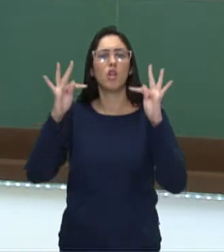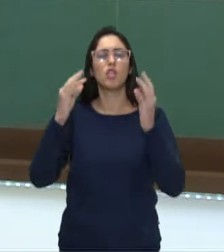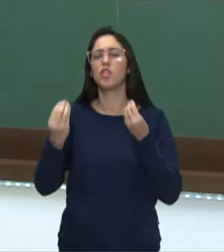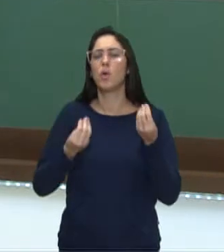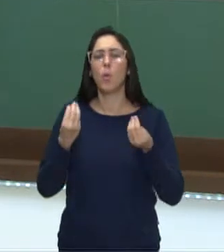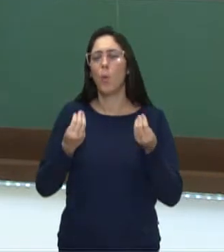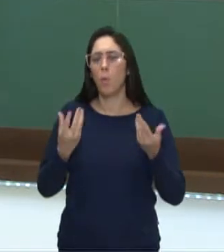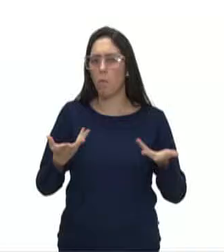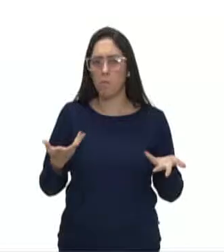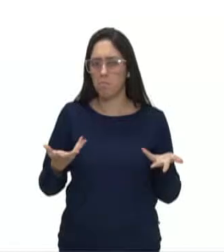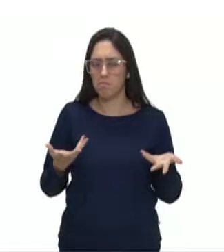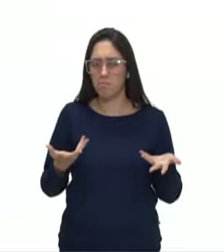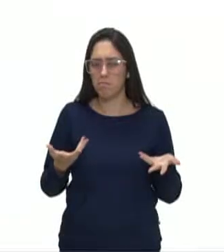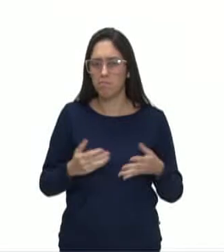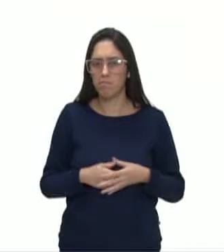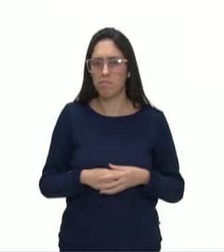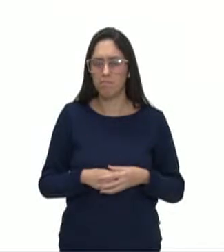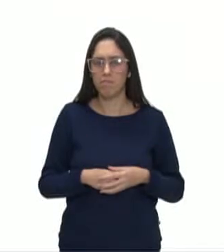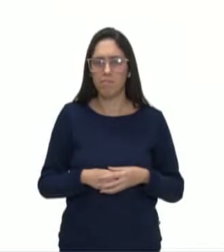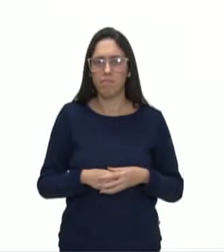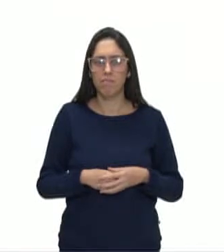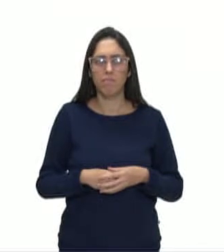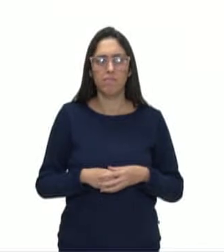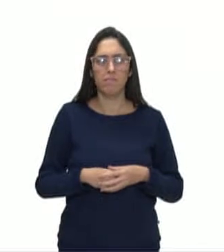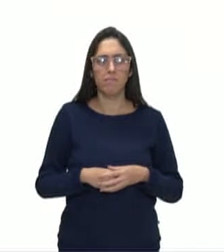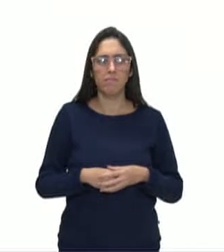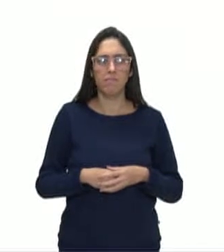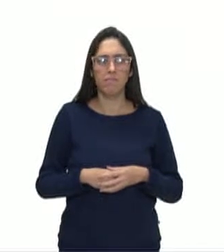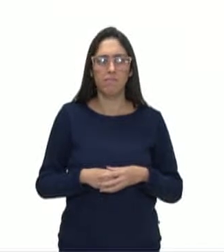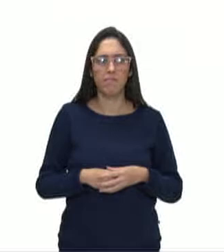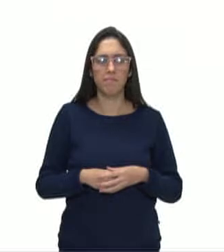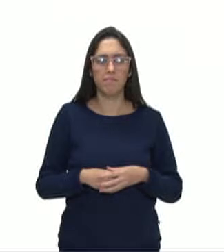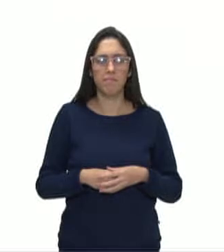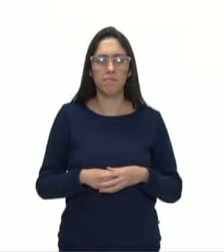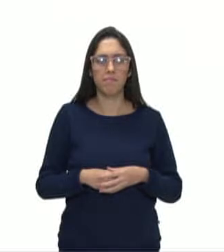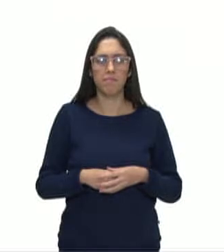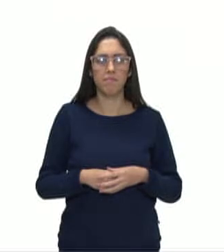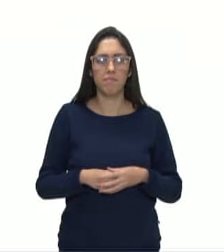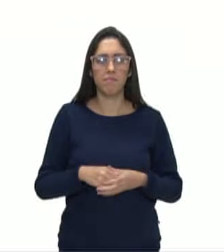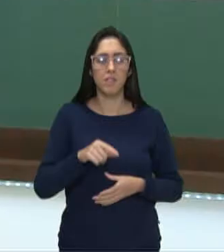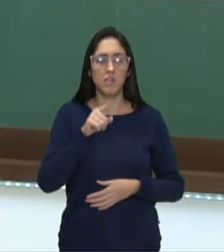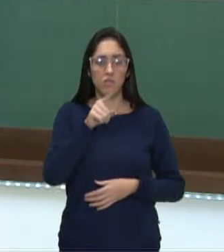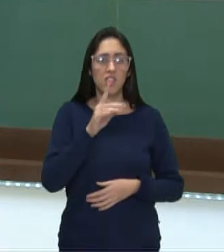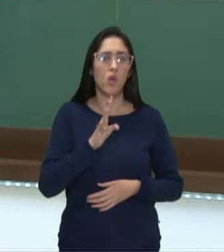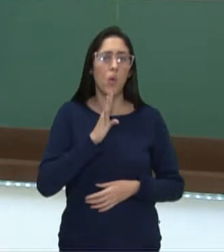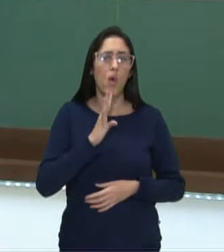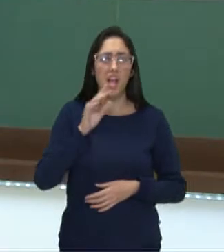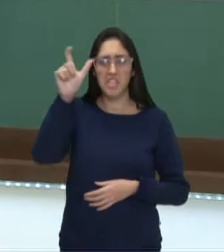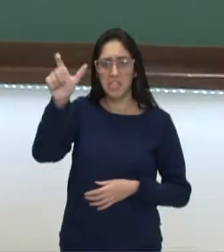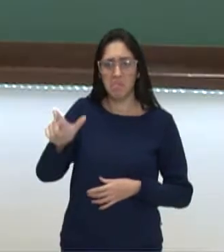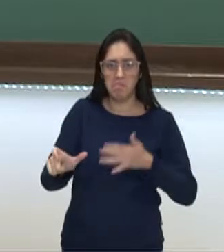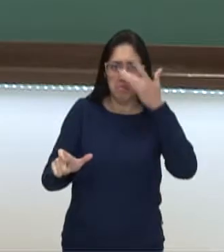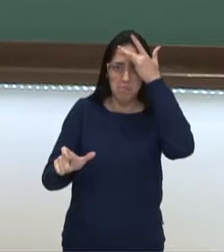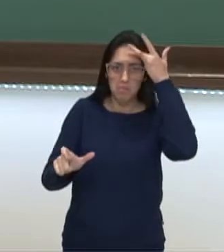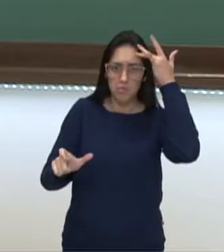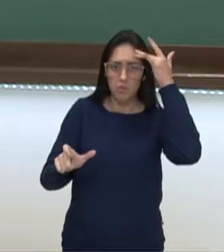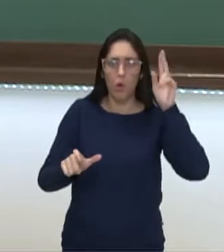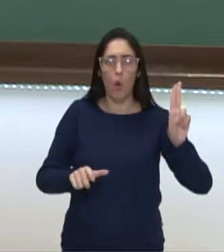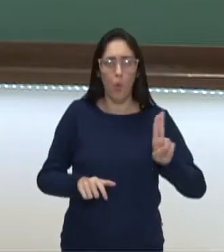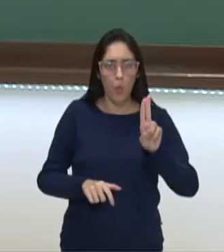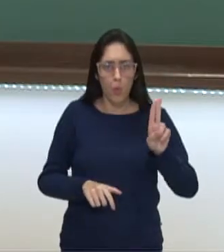a tecnologia? Conheces a alguém que elas utiliza? Vocês conhecem alguém que utiliza